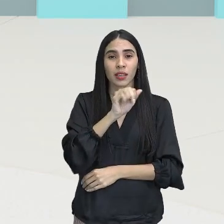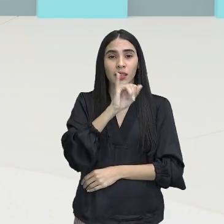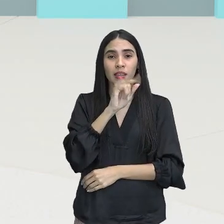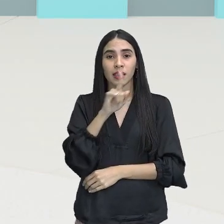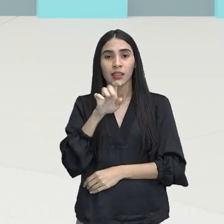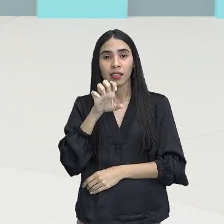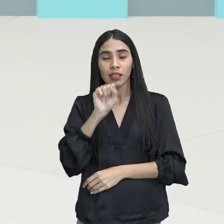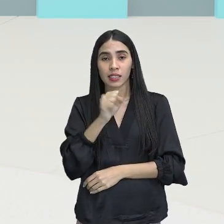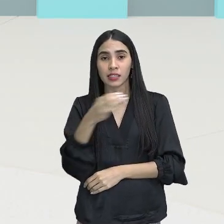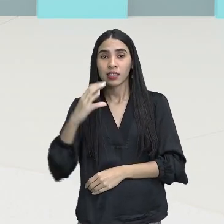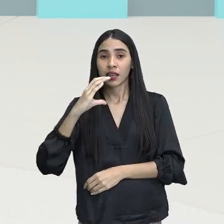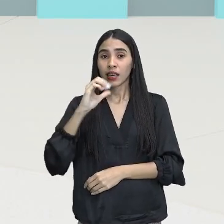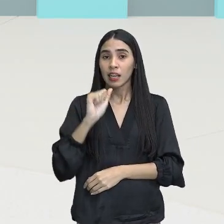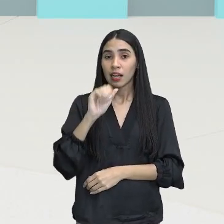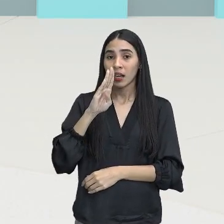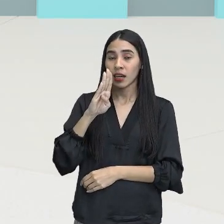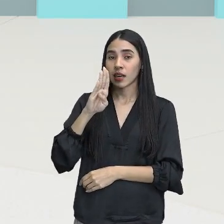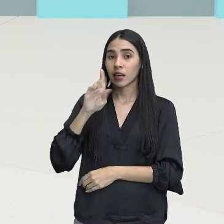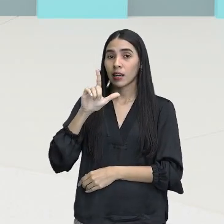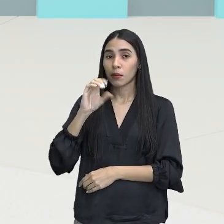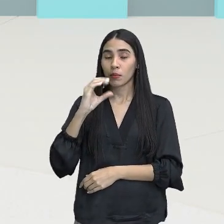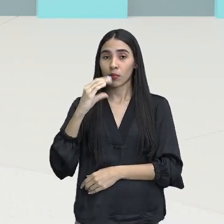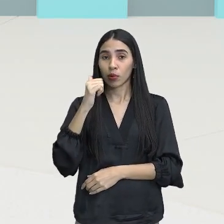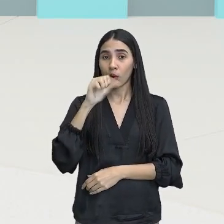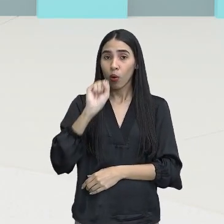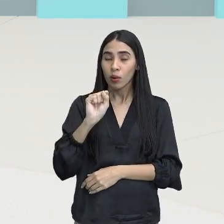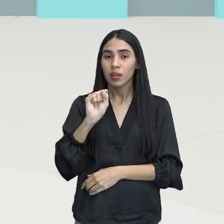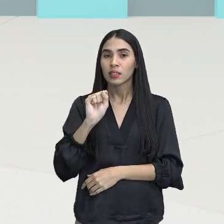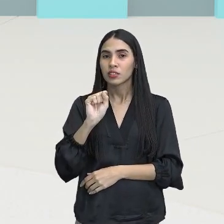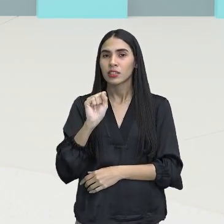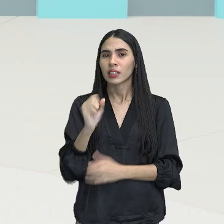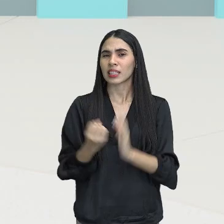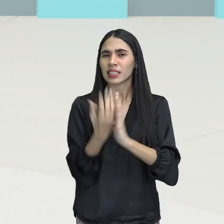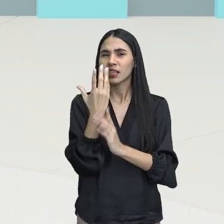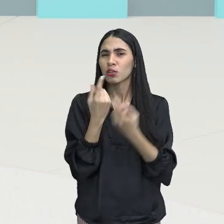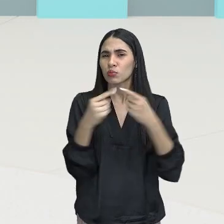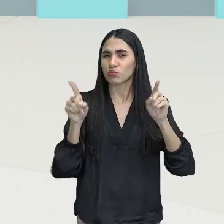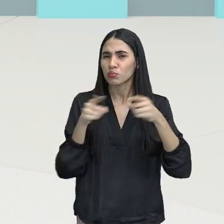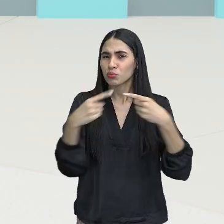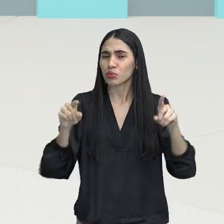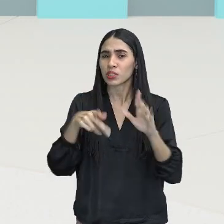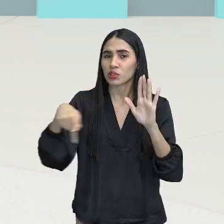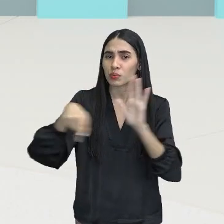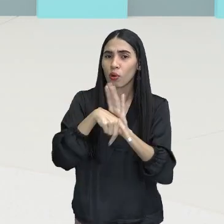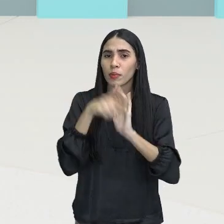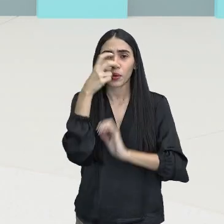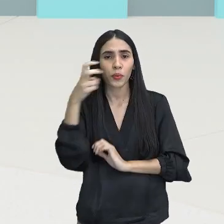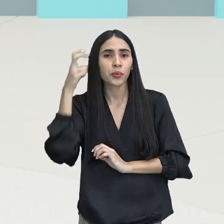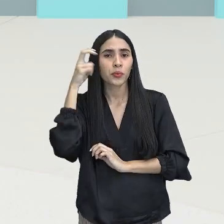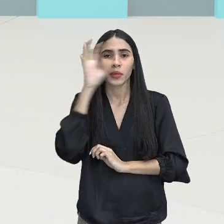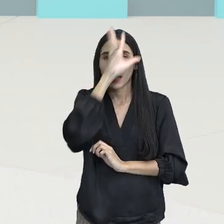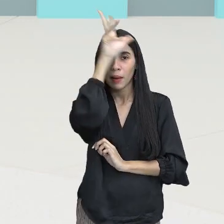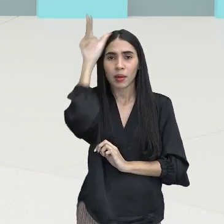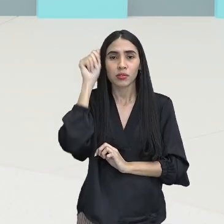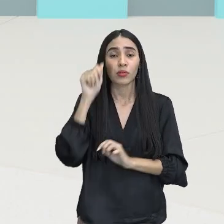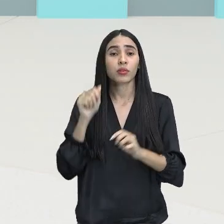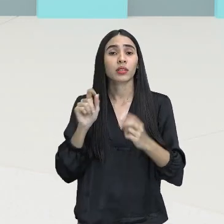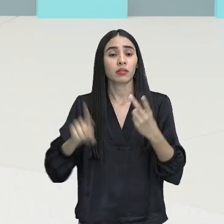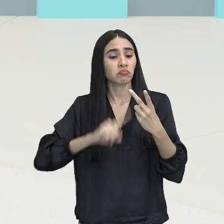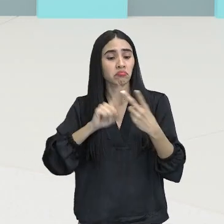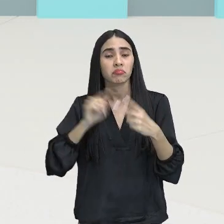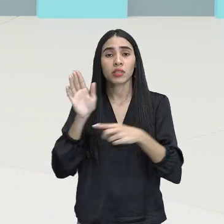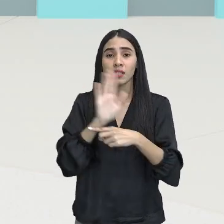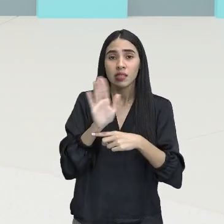que traz toda essa regionalidade à nossa música. Quando falamos também da questão de